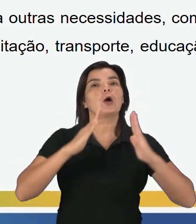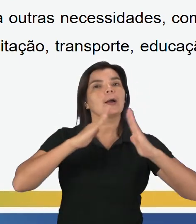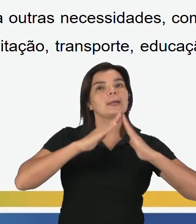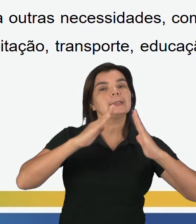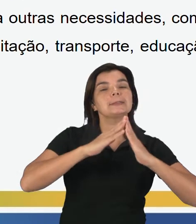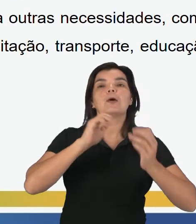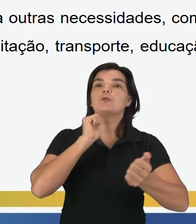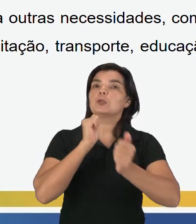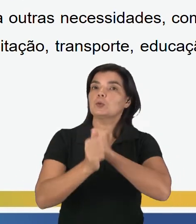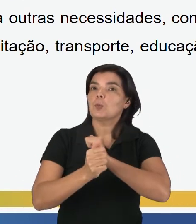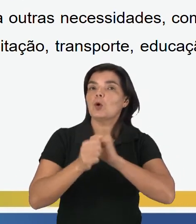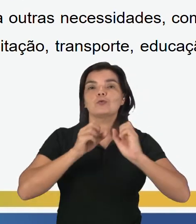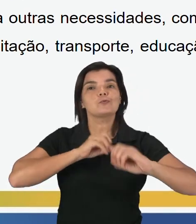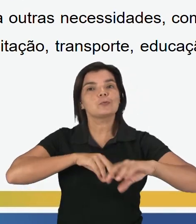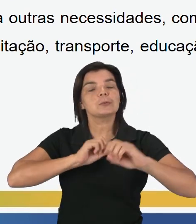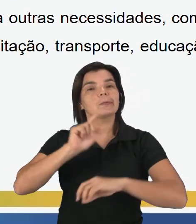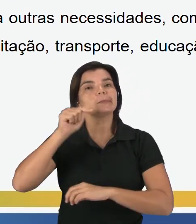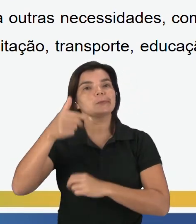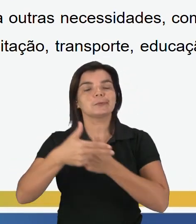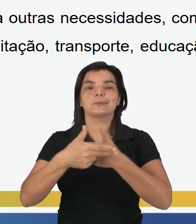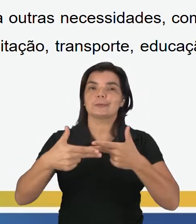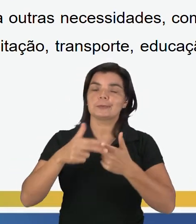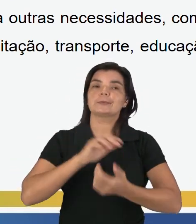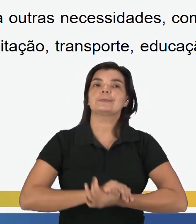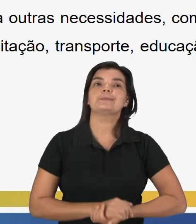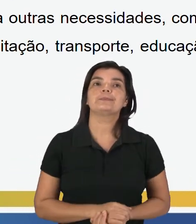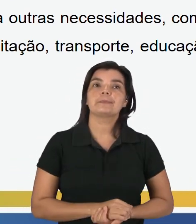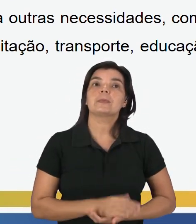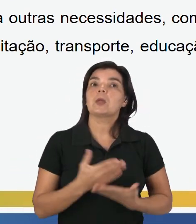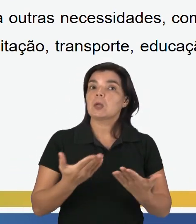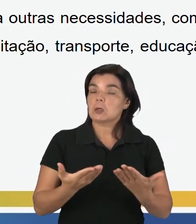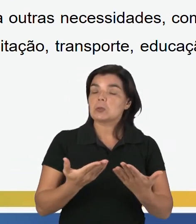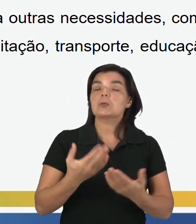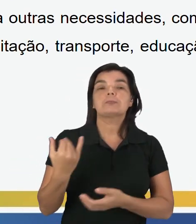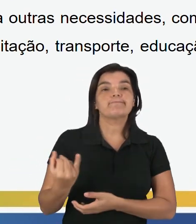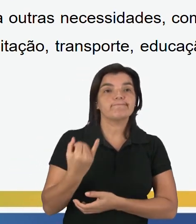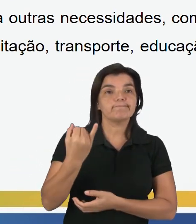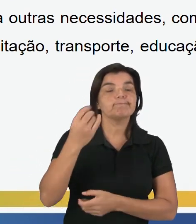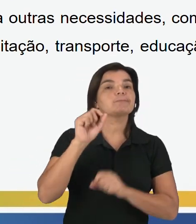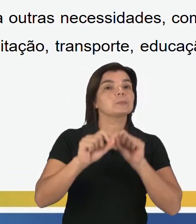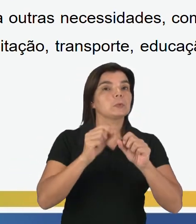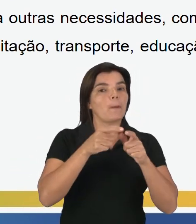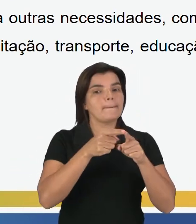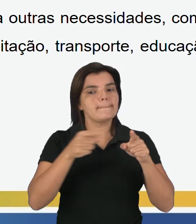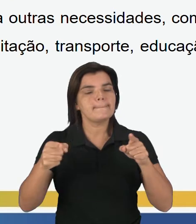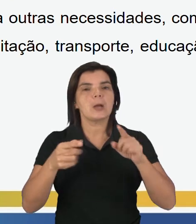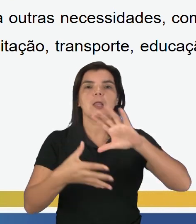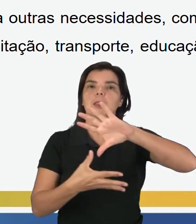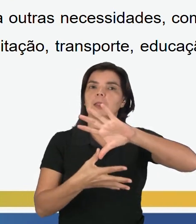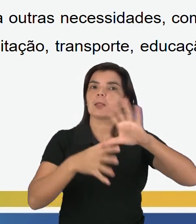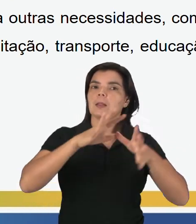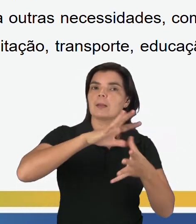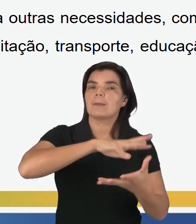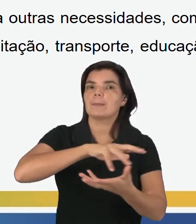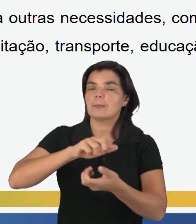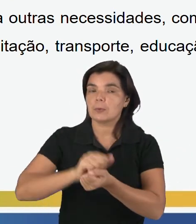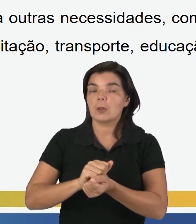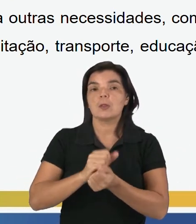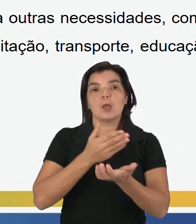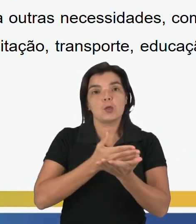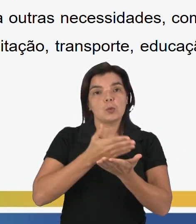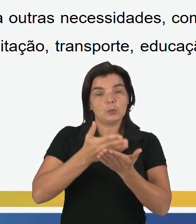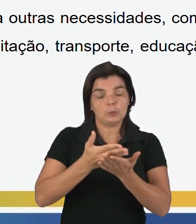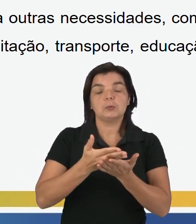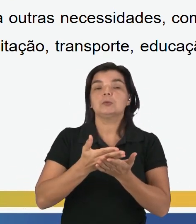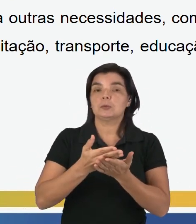vestuário, habitação, transporte, educação, dentre outros. E aí um fator importante, nesse período de pandemia, desde o início